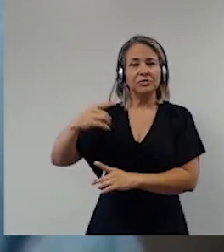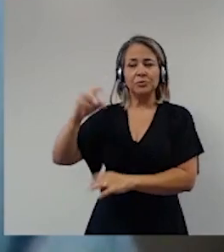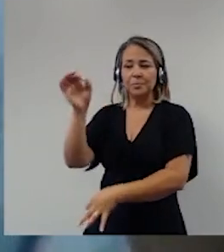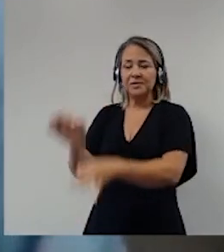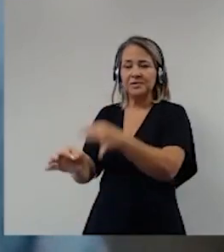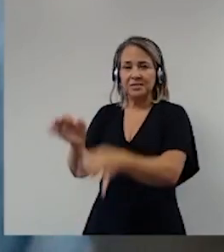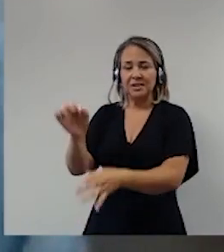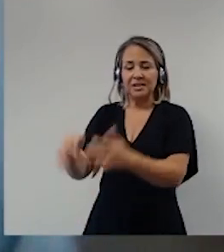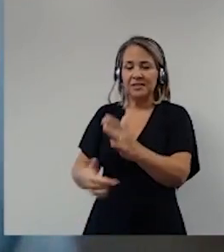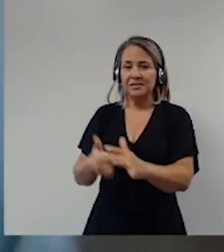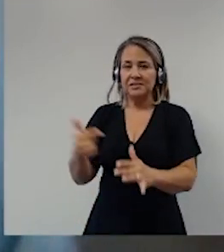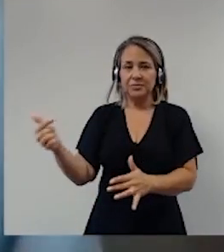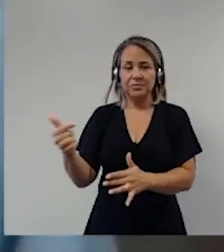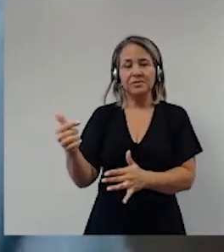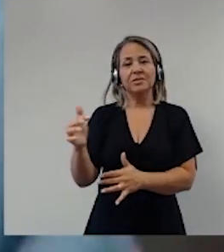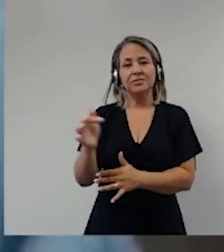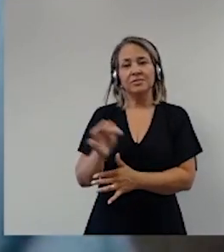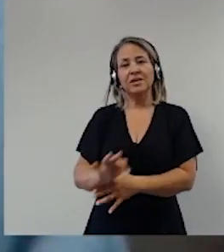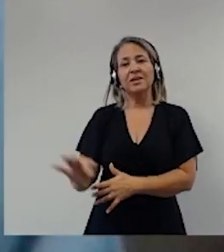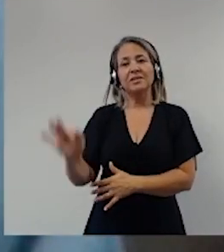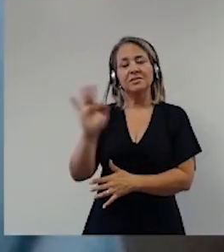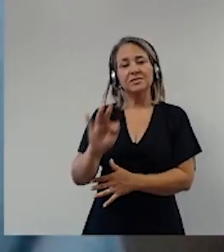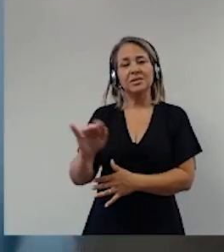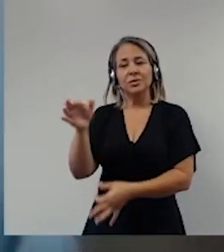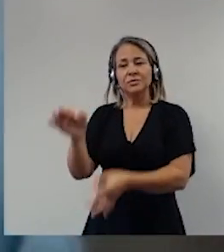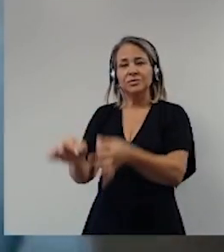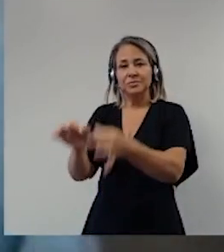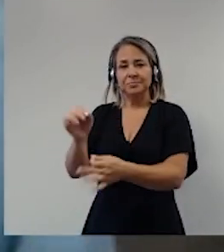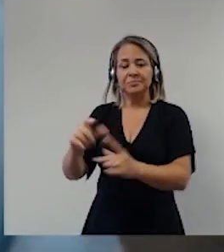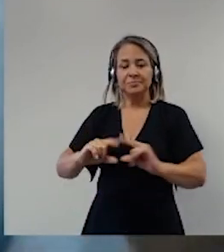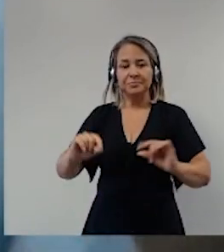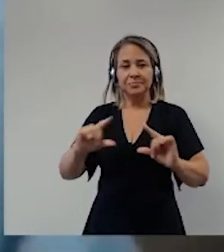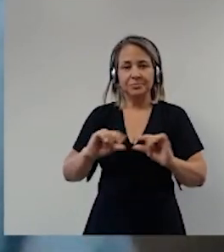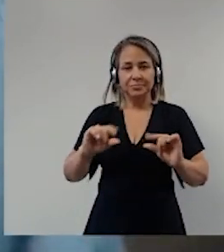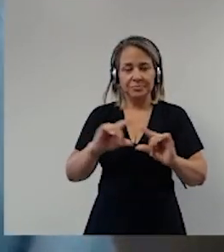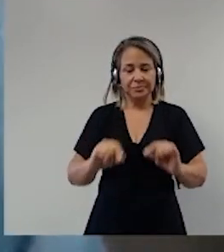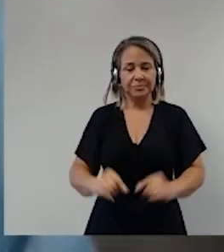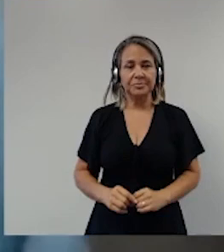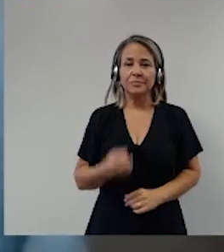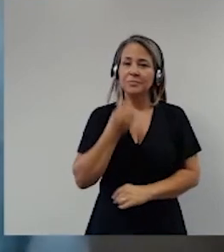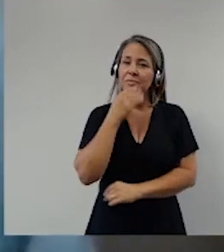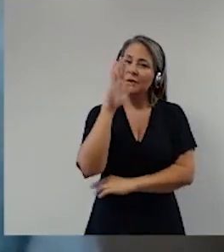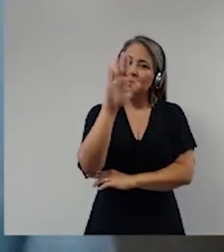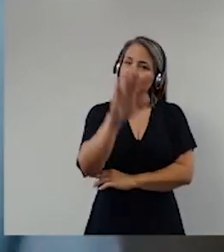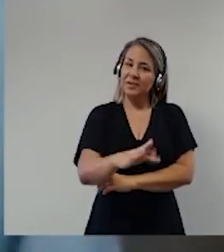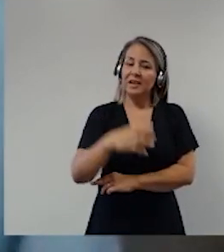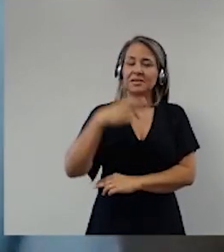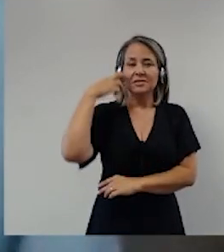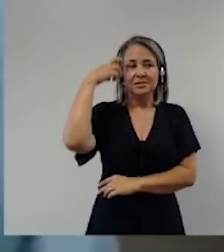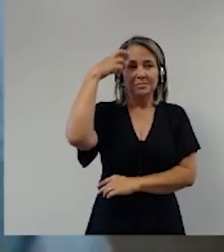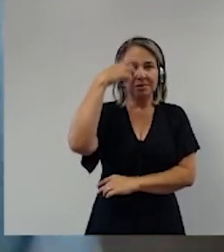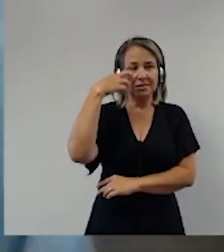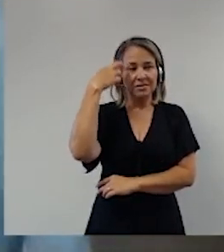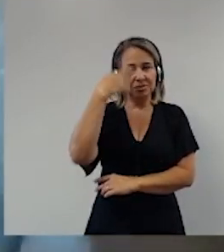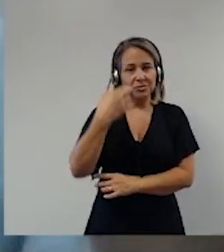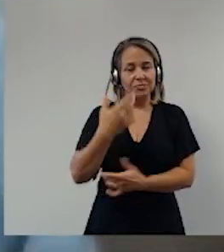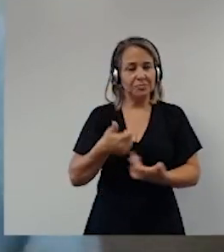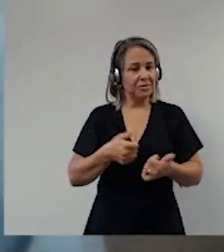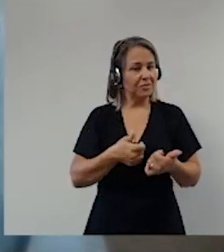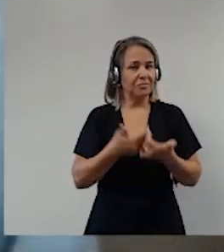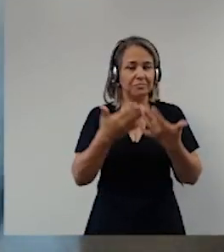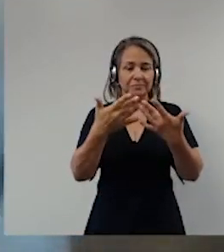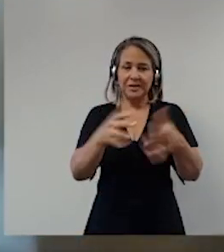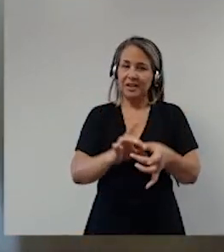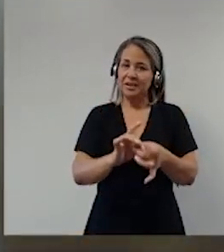segunda vara federal aqui da Seção Judiciária do Distrito Federal. Boa tarde, desembargador. Fique à vontade, a